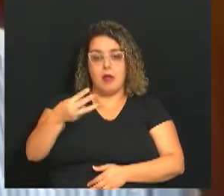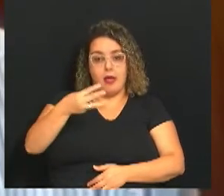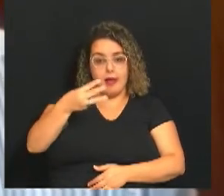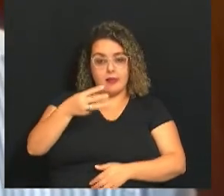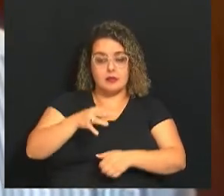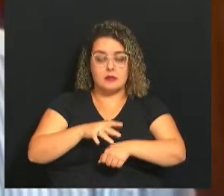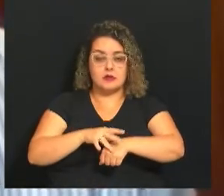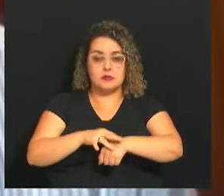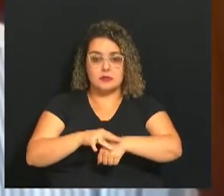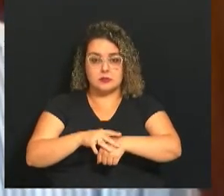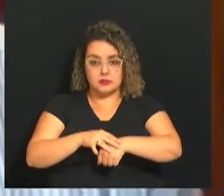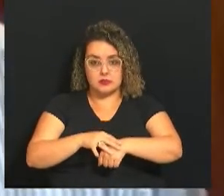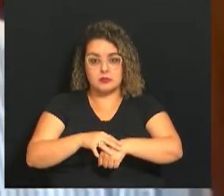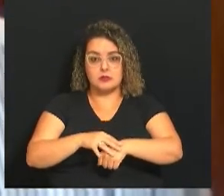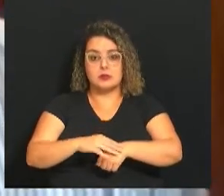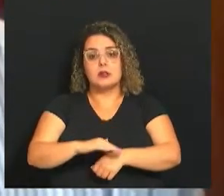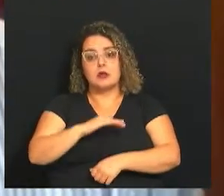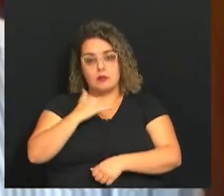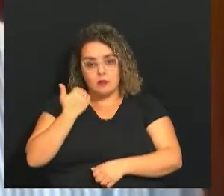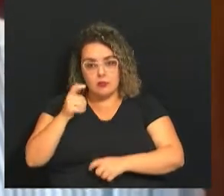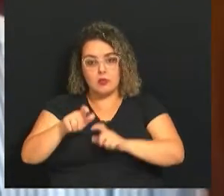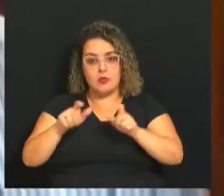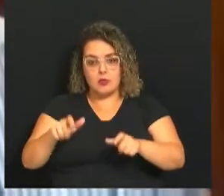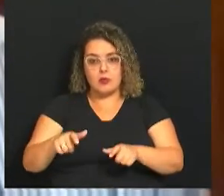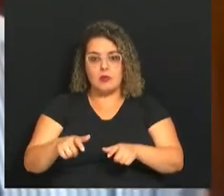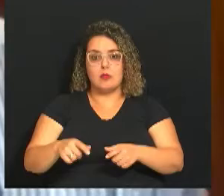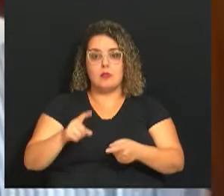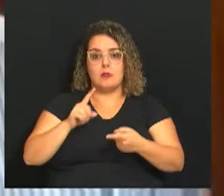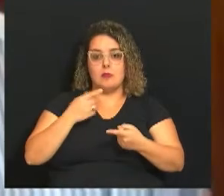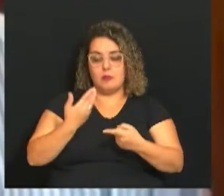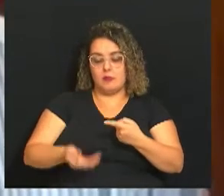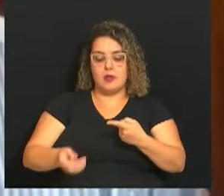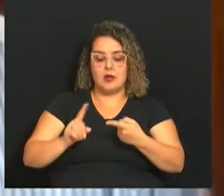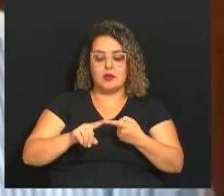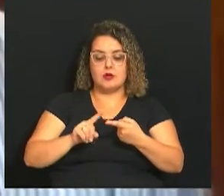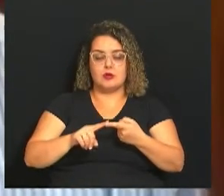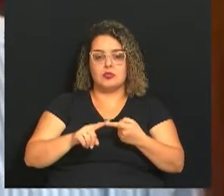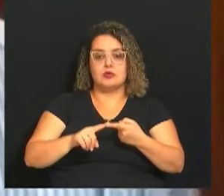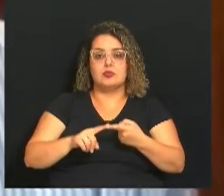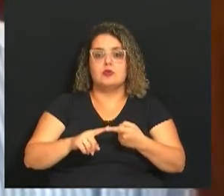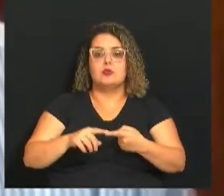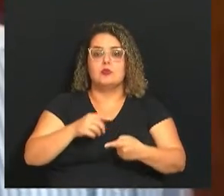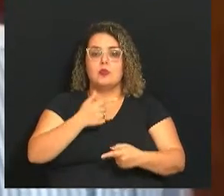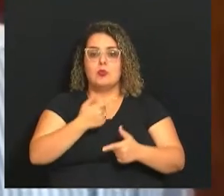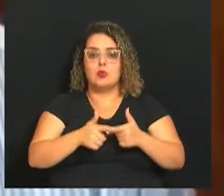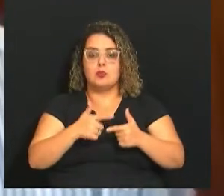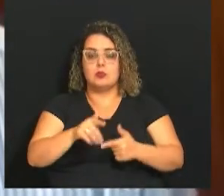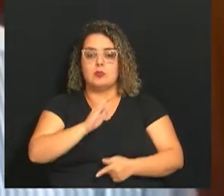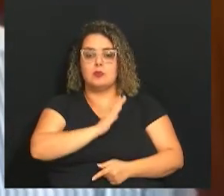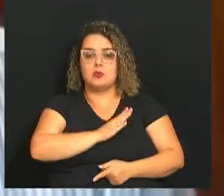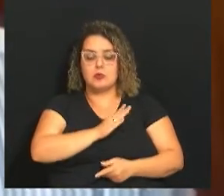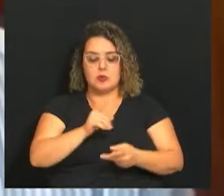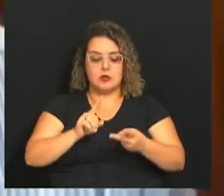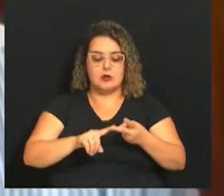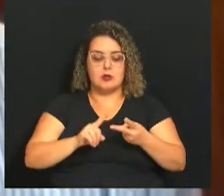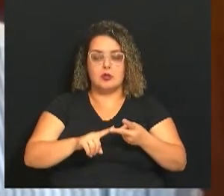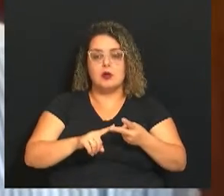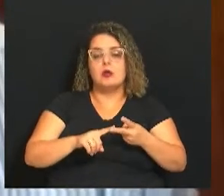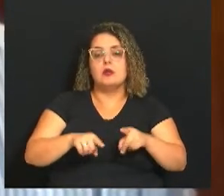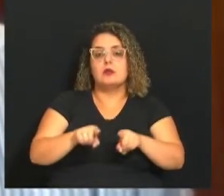doença do coração e também para o câncer. Então, é uma doença grave, uma doença que